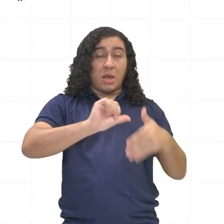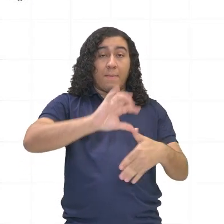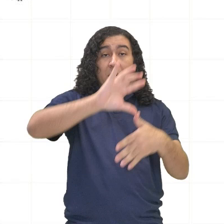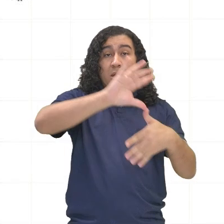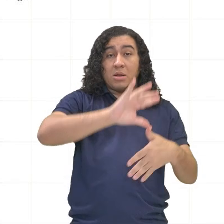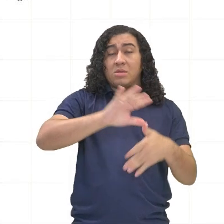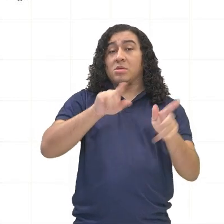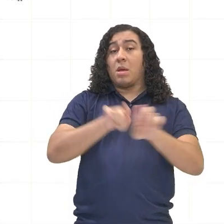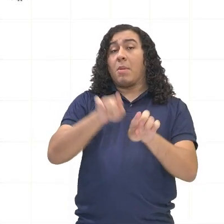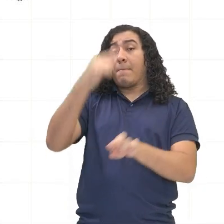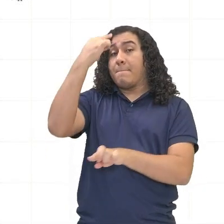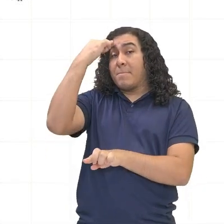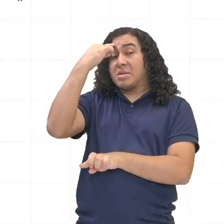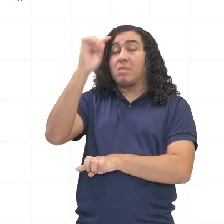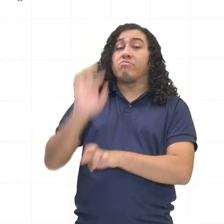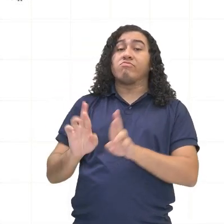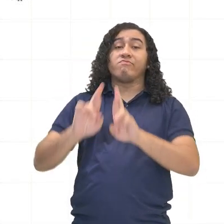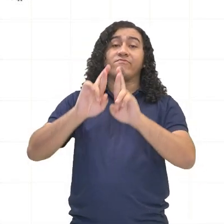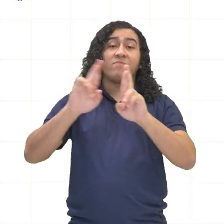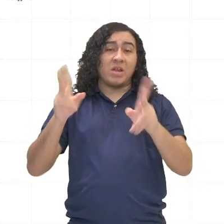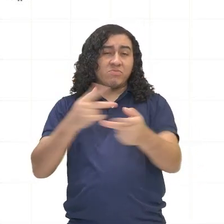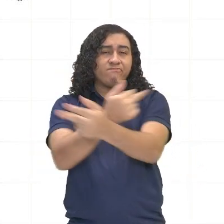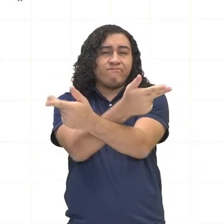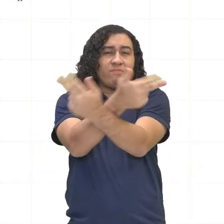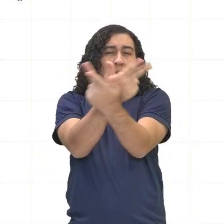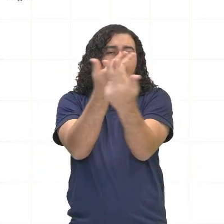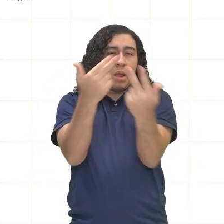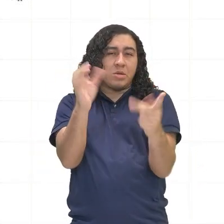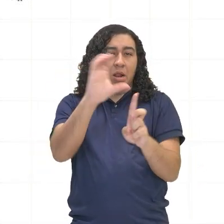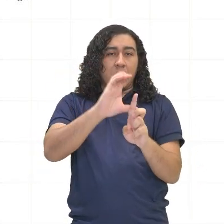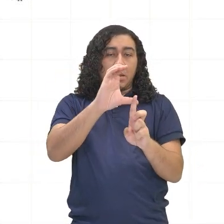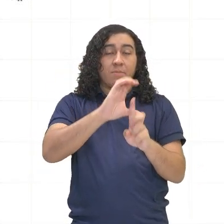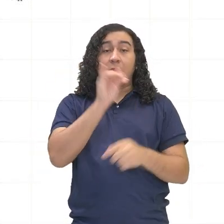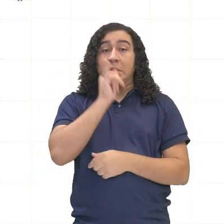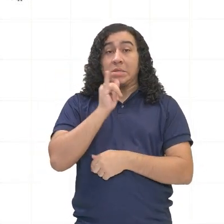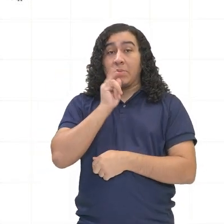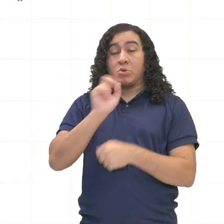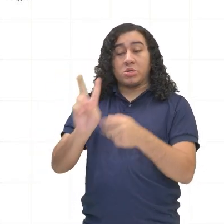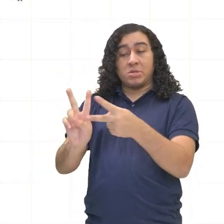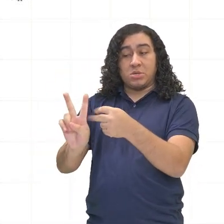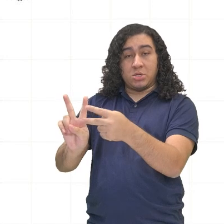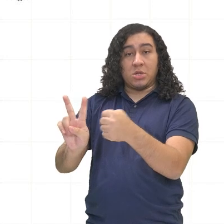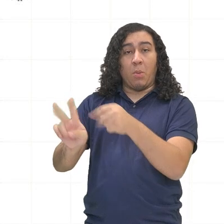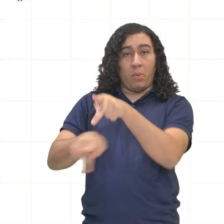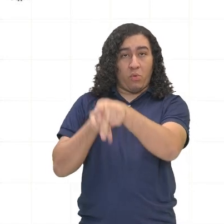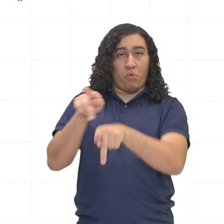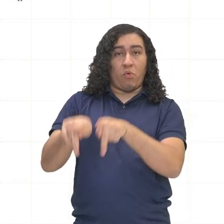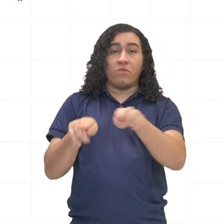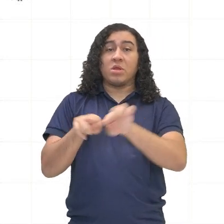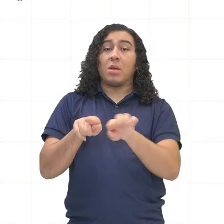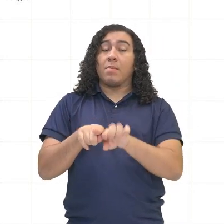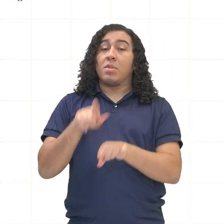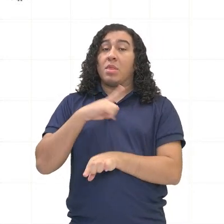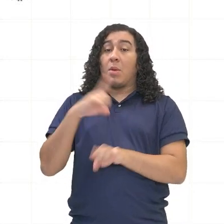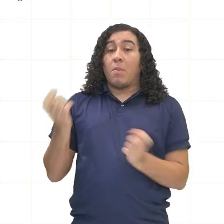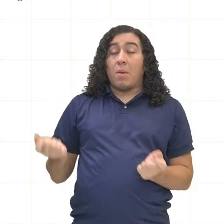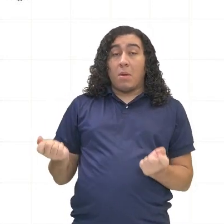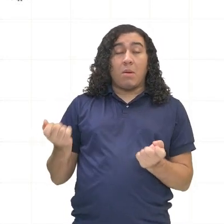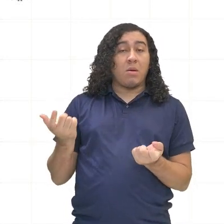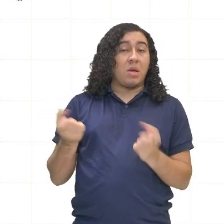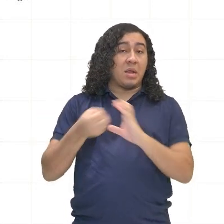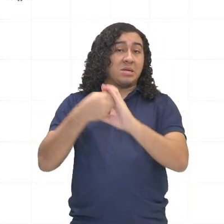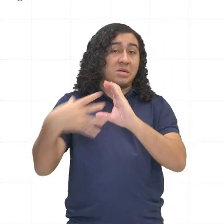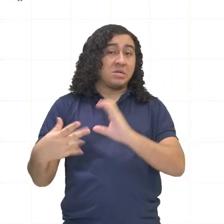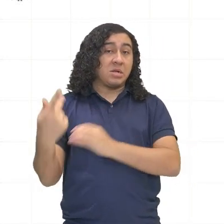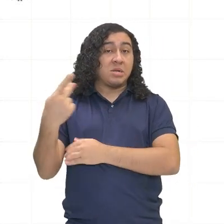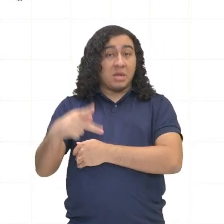inventaram diferentes calendários. Olha só, os povos indígenas também têm uma maneira muito própria de marcar a passagem